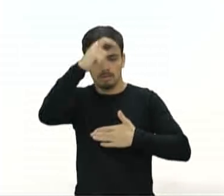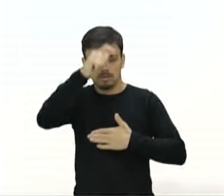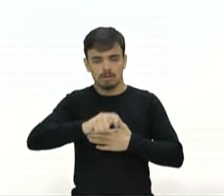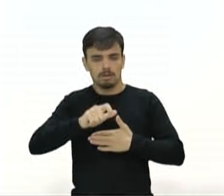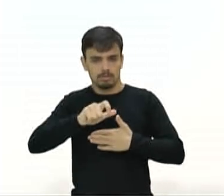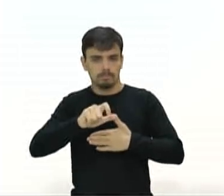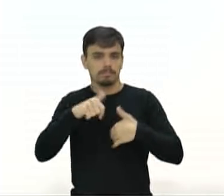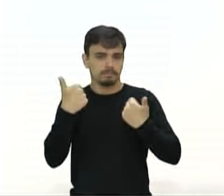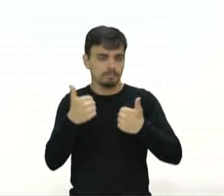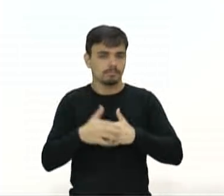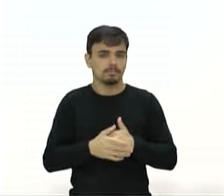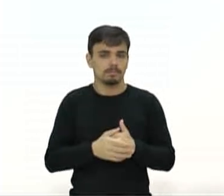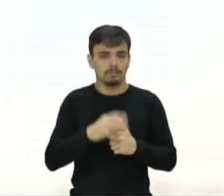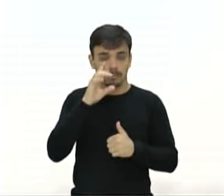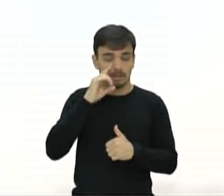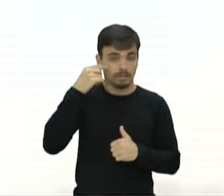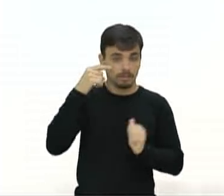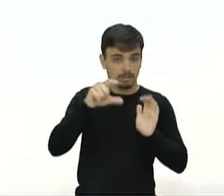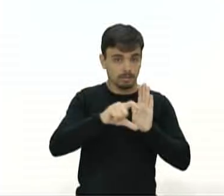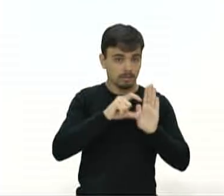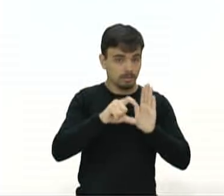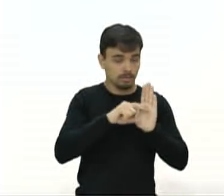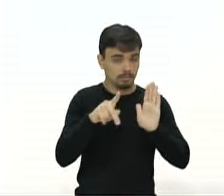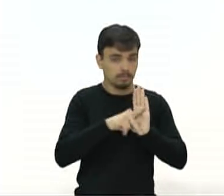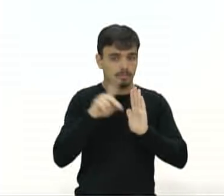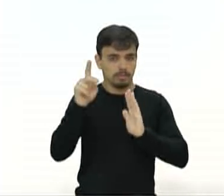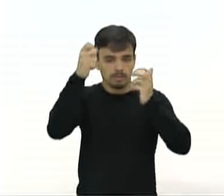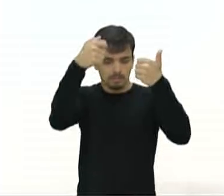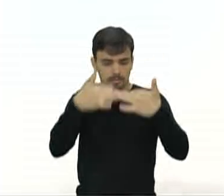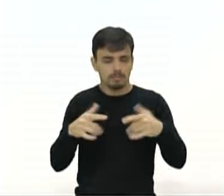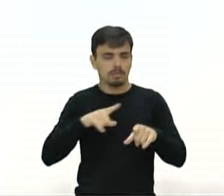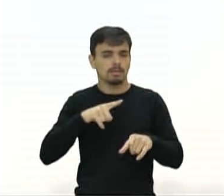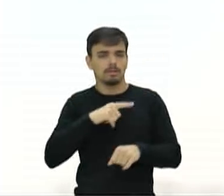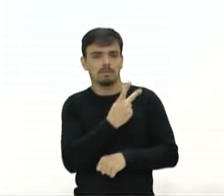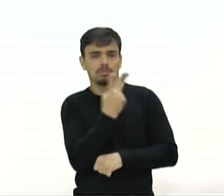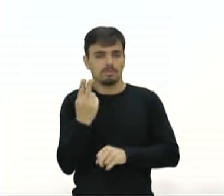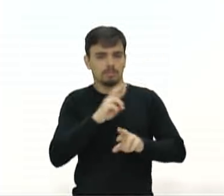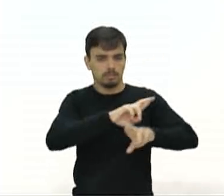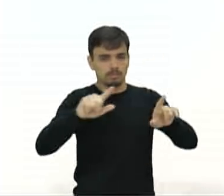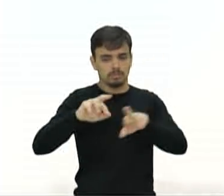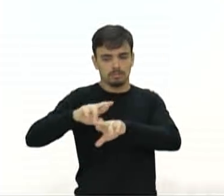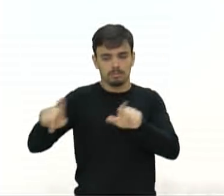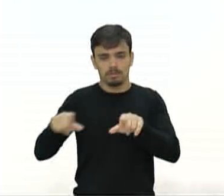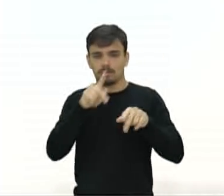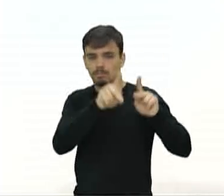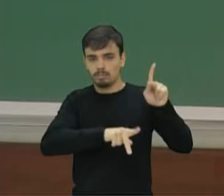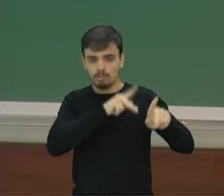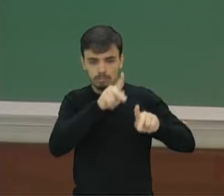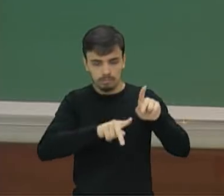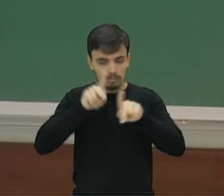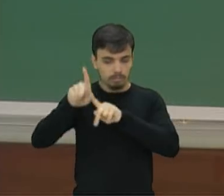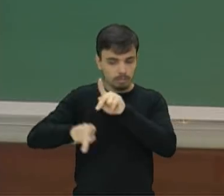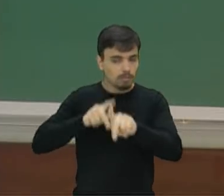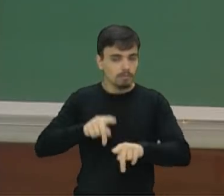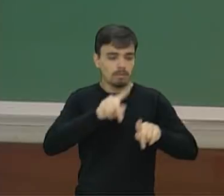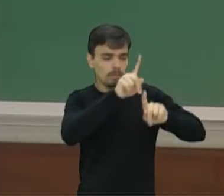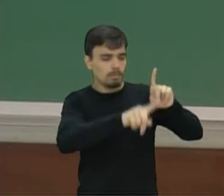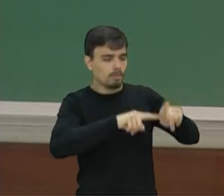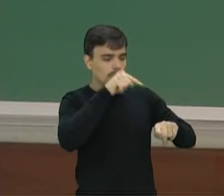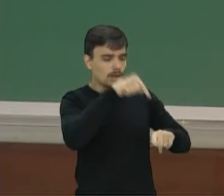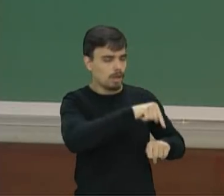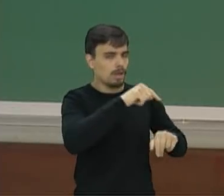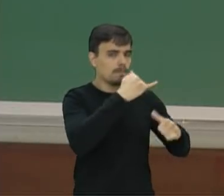trecho do maravilhoso Durkheim, do que ele está falando, que existem dois diferentes tipos de povos. Um povo que as pessoas são